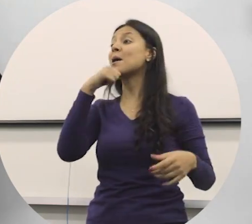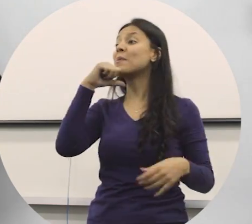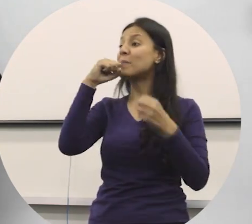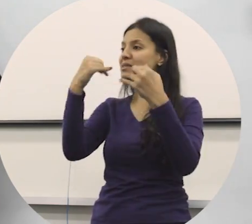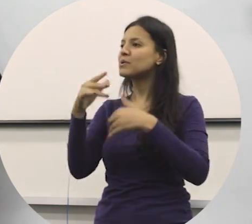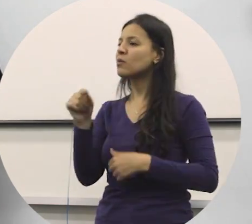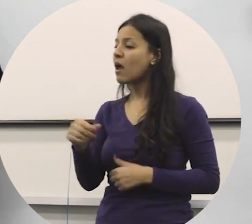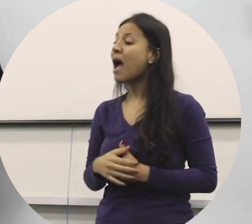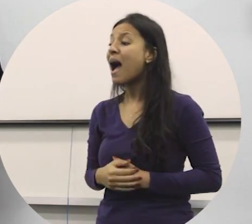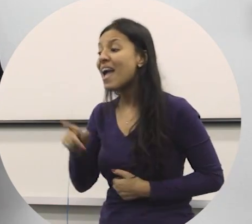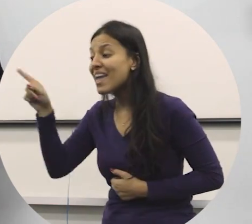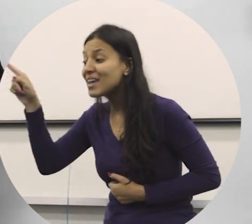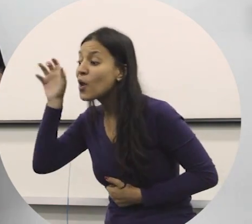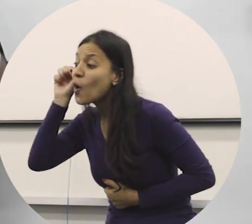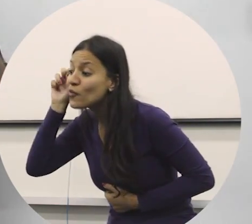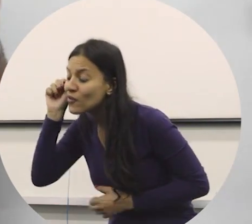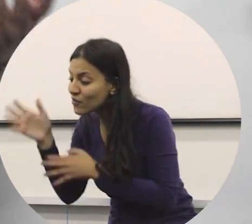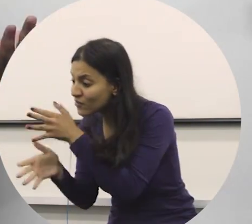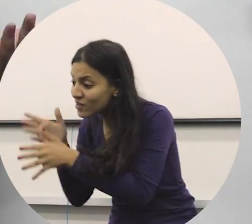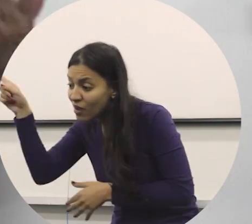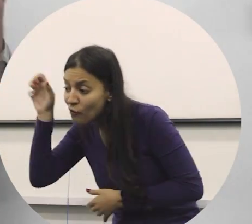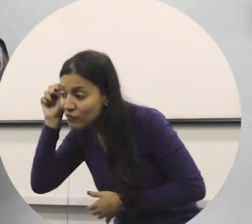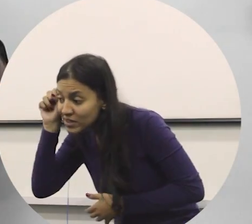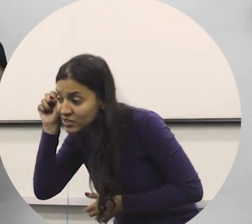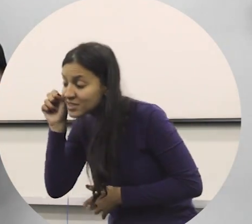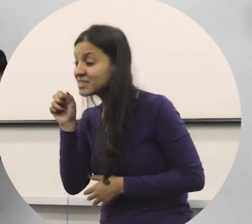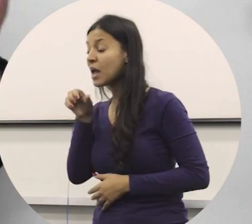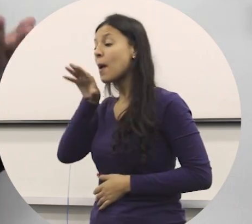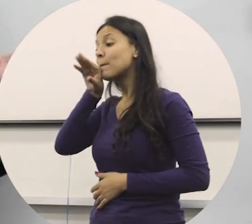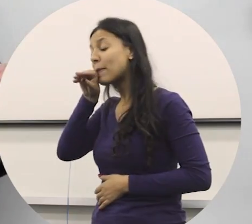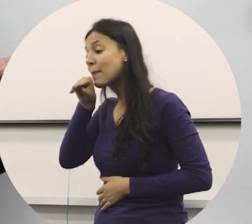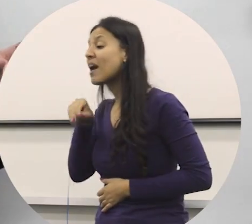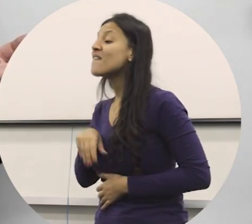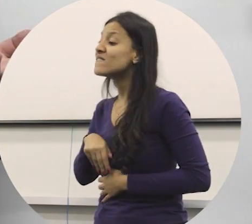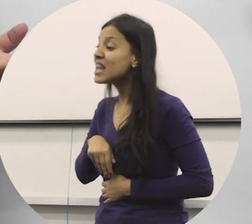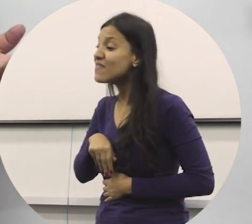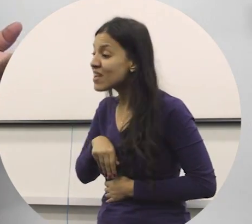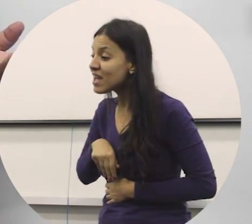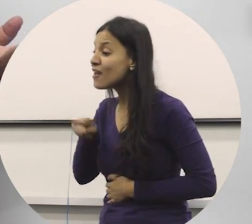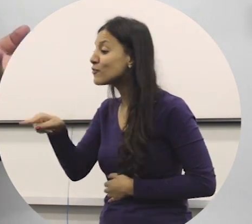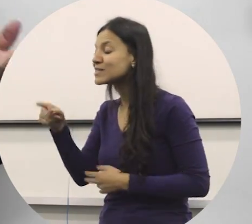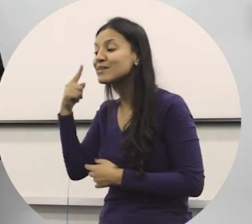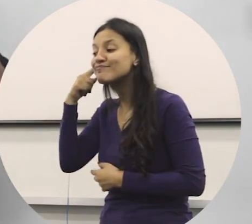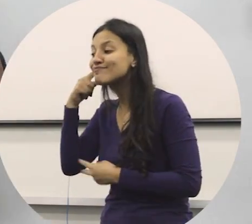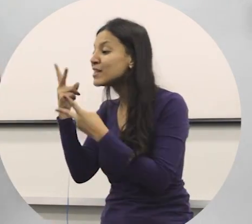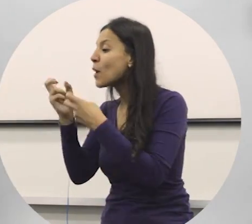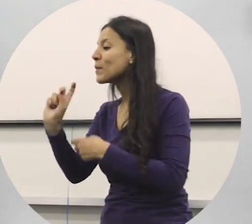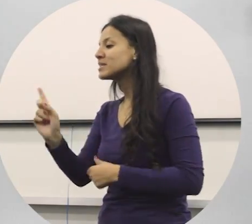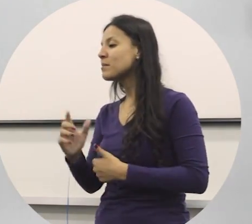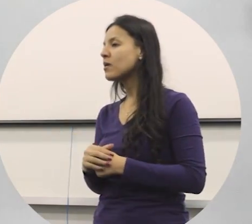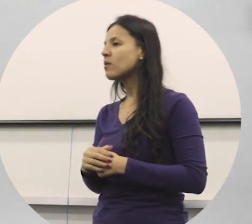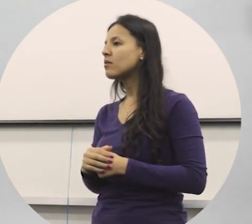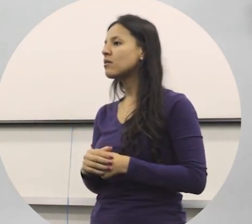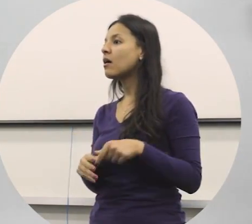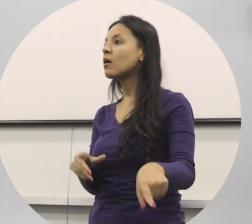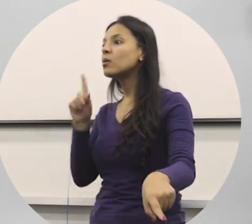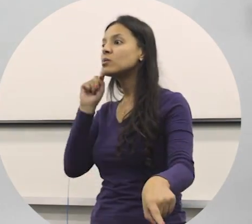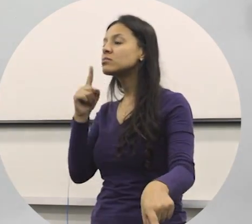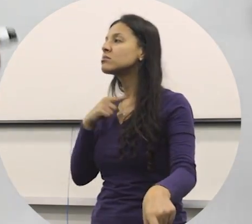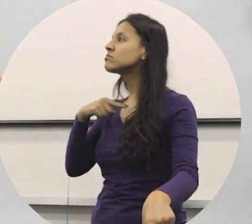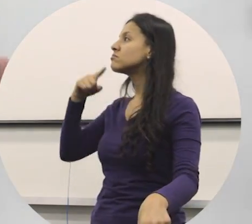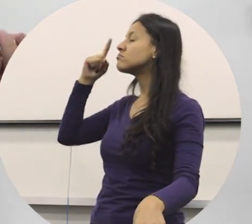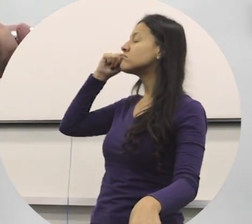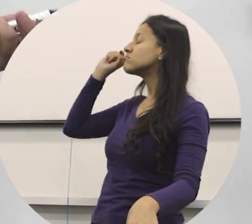deve falar, a menina deve entrar e você não percebe. Mas que o povo ouvinte é esquisito. Ela falou assim, não, na verdade é